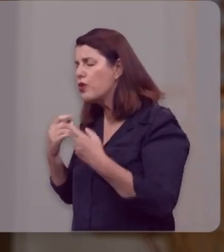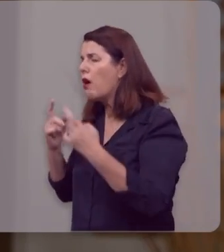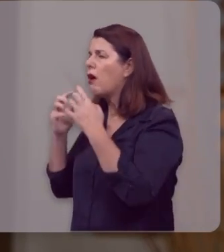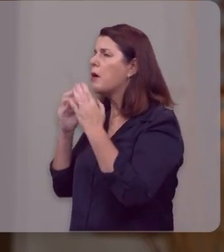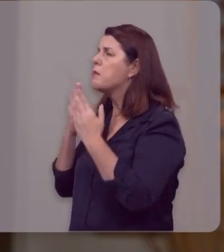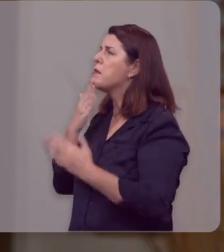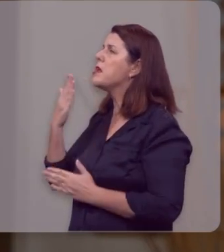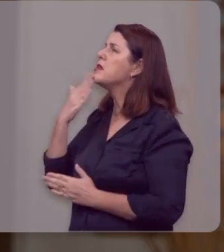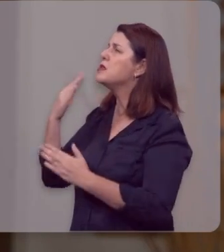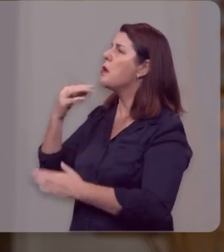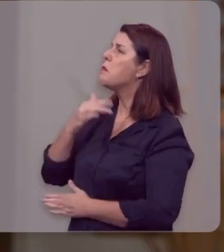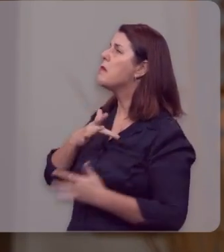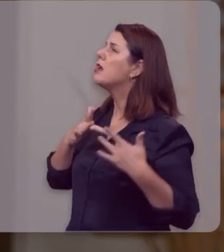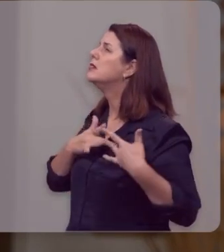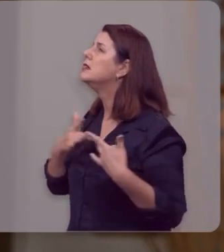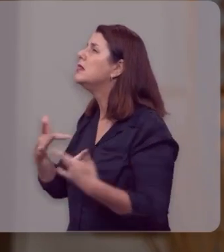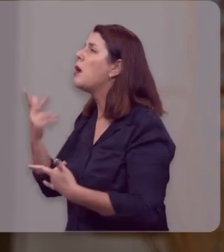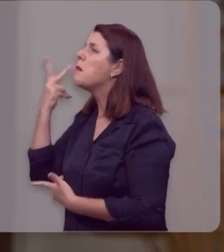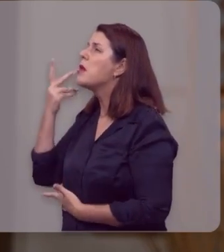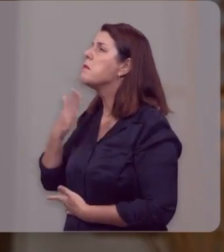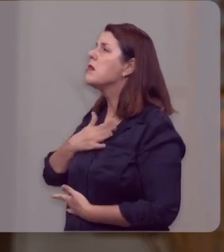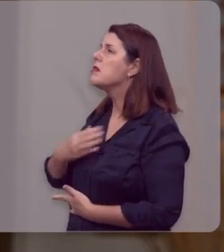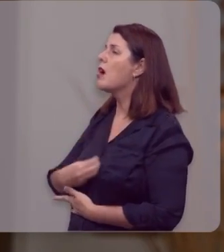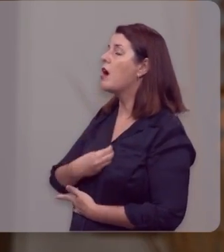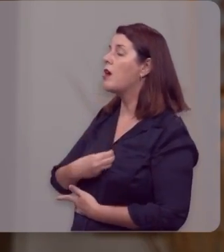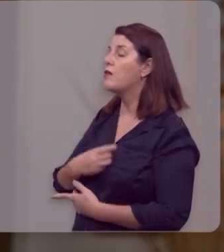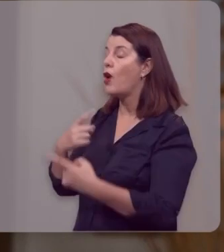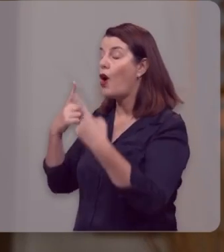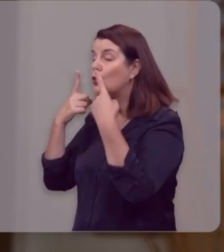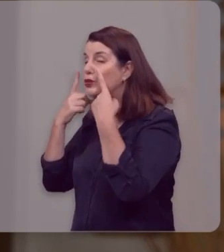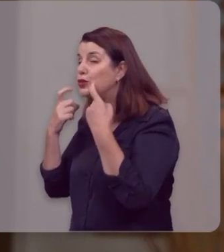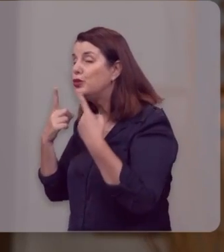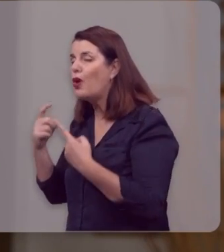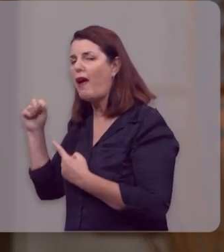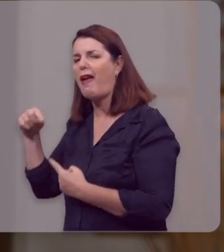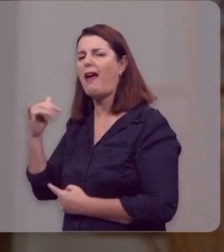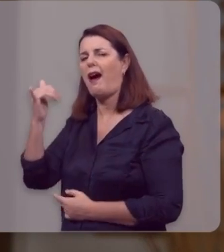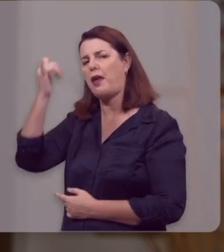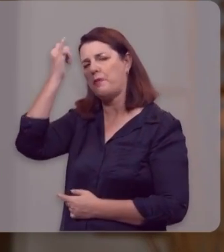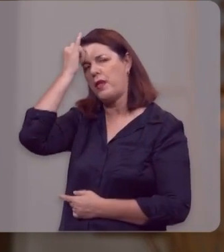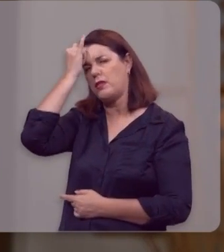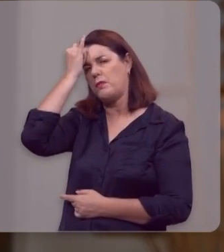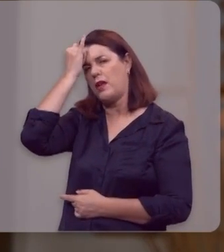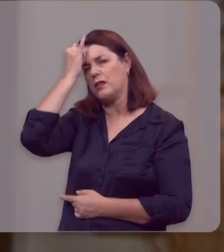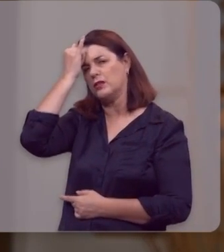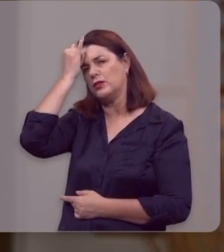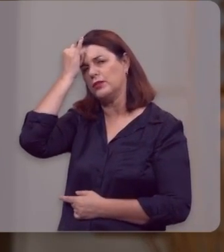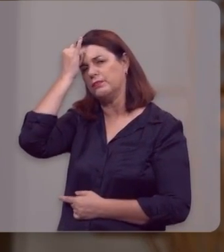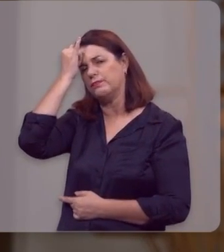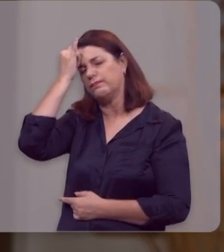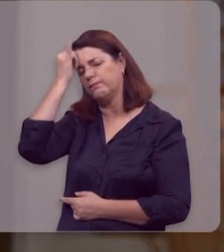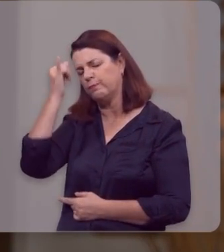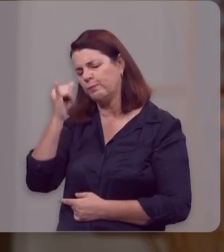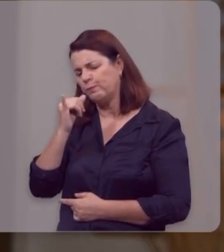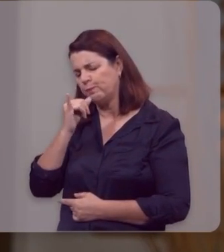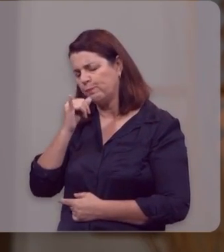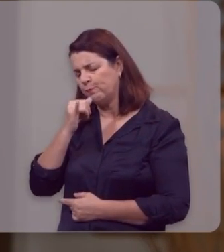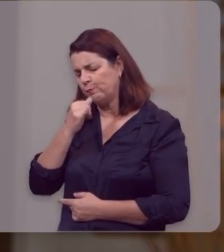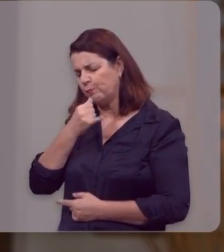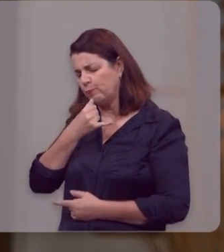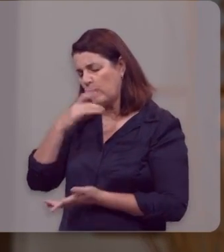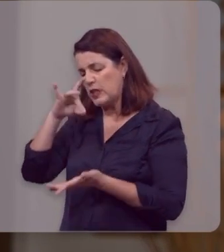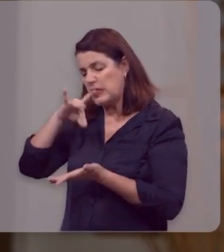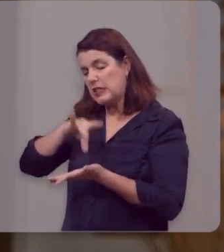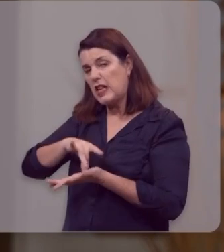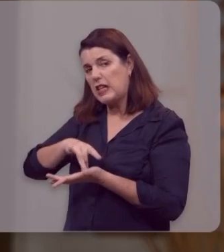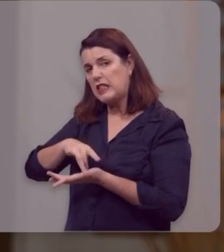clamou por misericórdia. É o choro do arrependimento. São as lágrimas sinceras